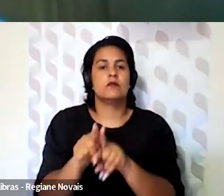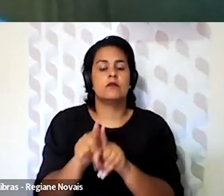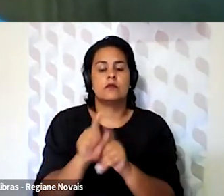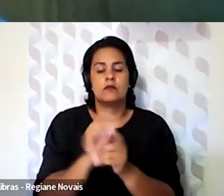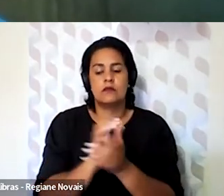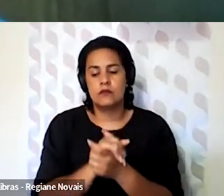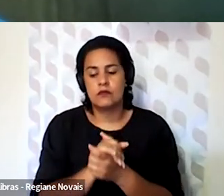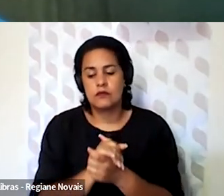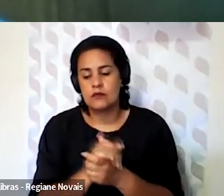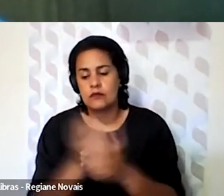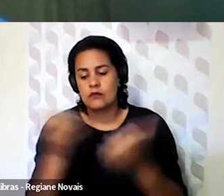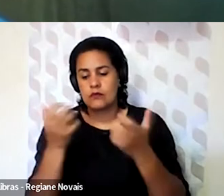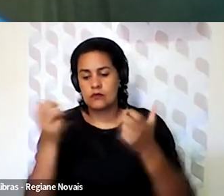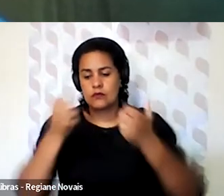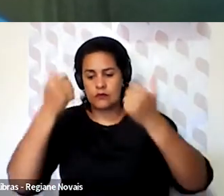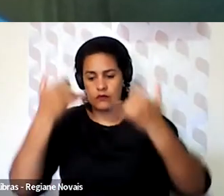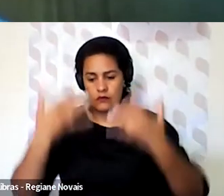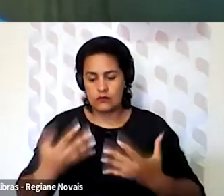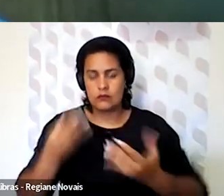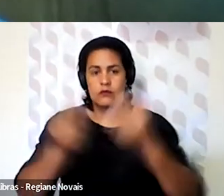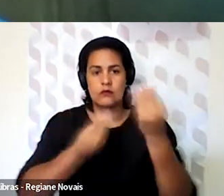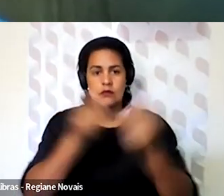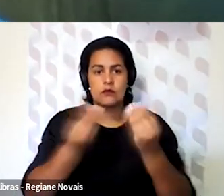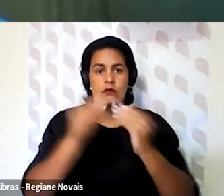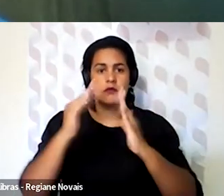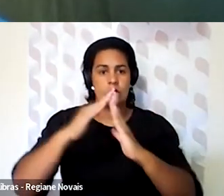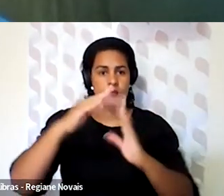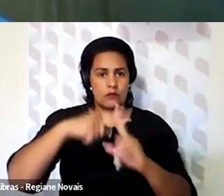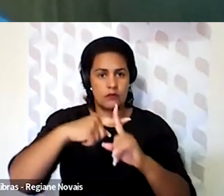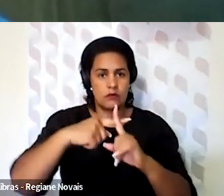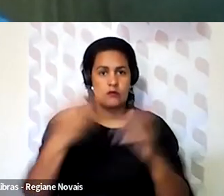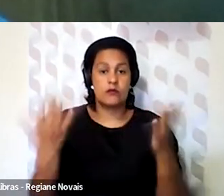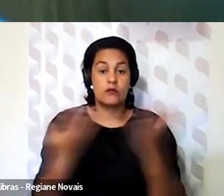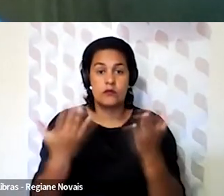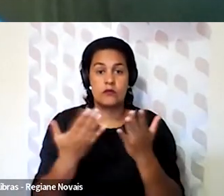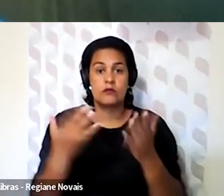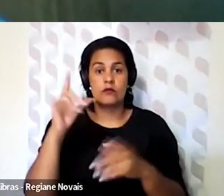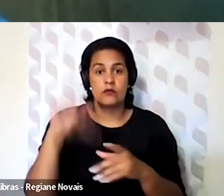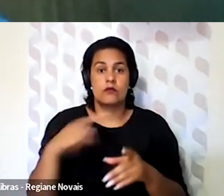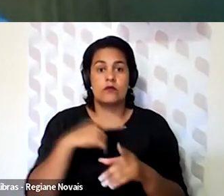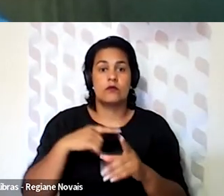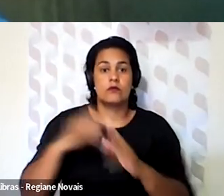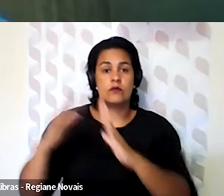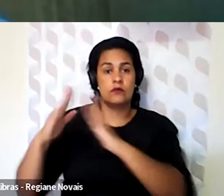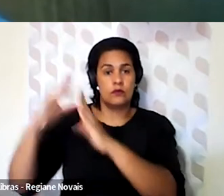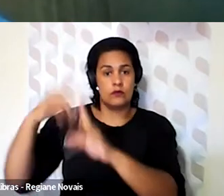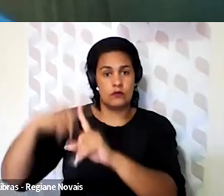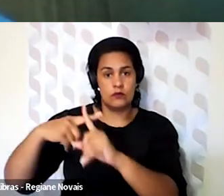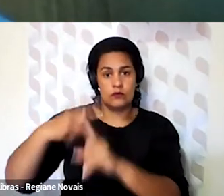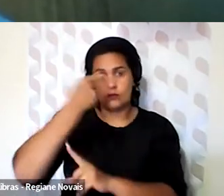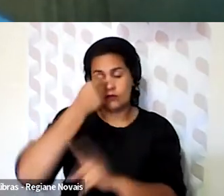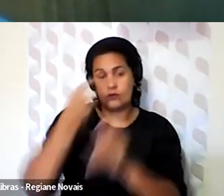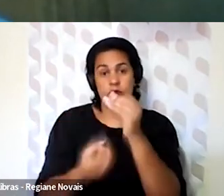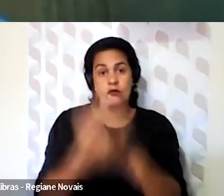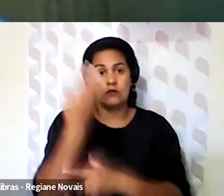falar de como a igreja hoje no Brasil, ela se coloca, mas como essa igreja brasileira evangélica surge, né?